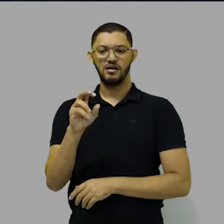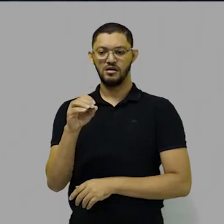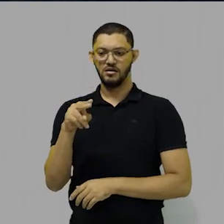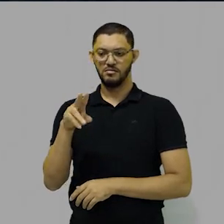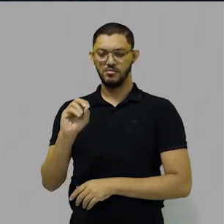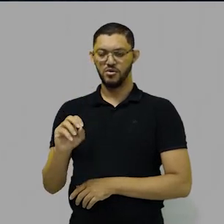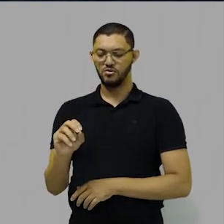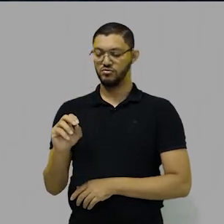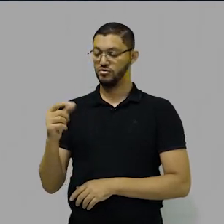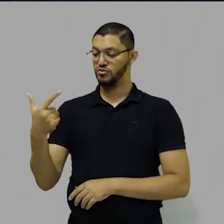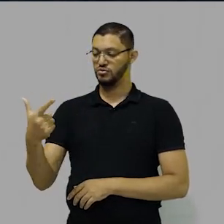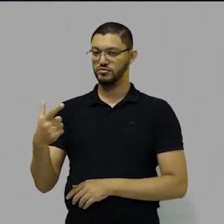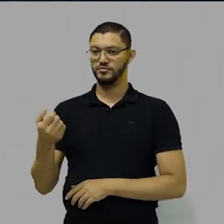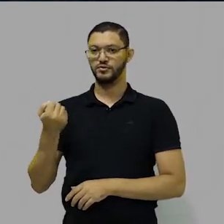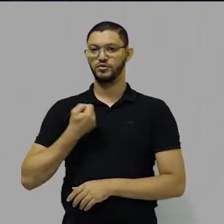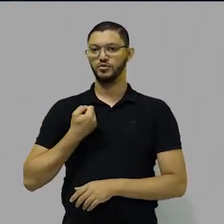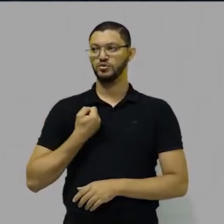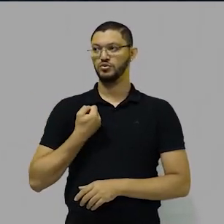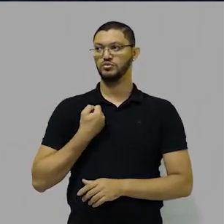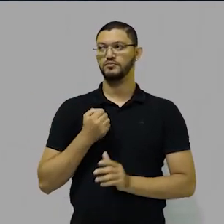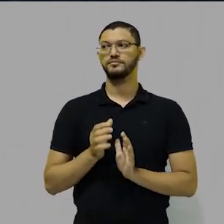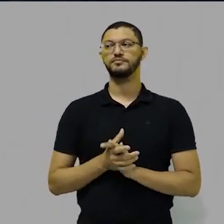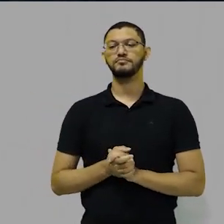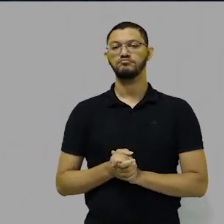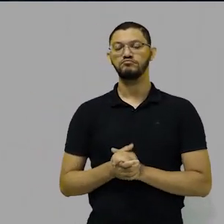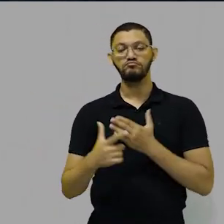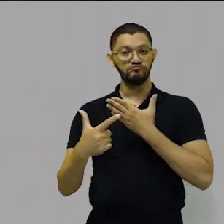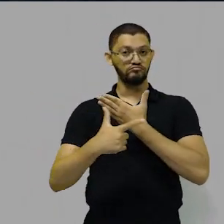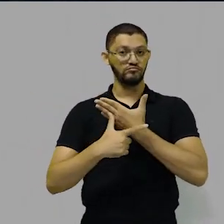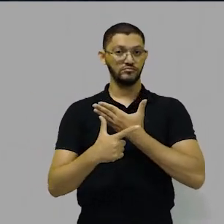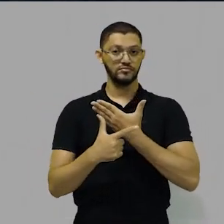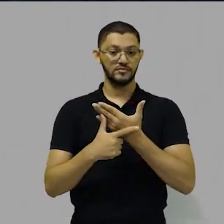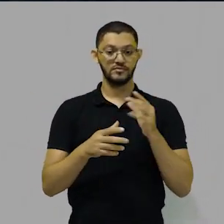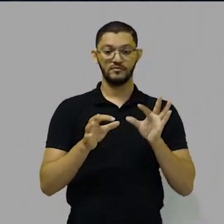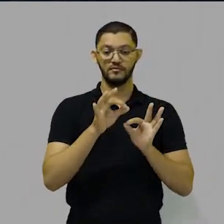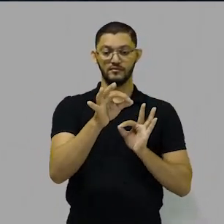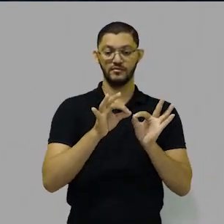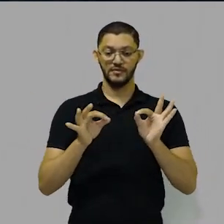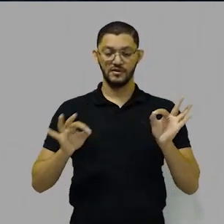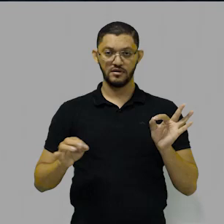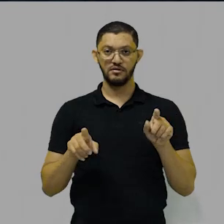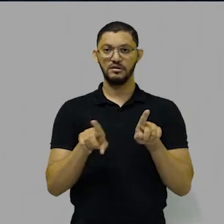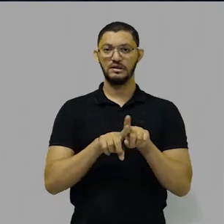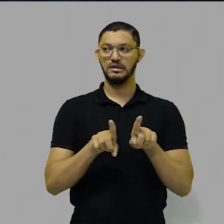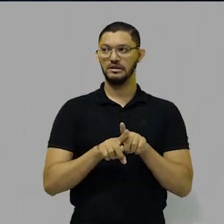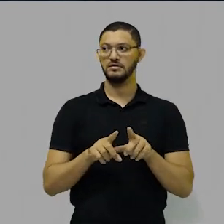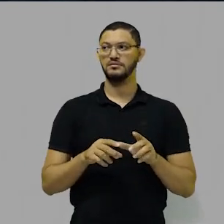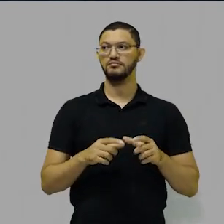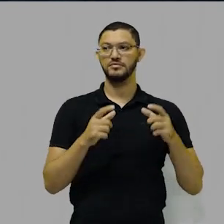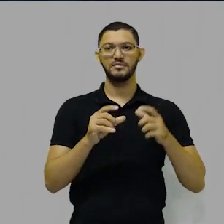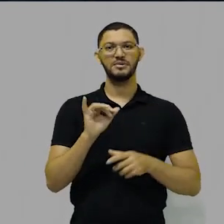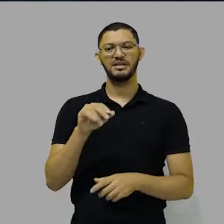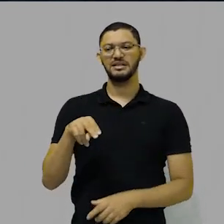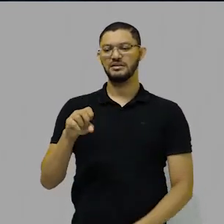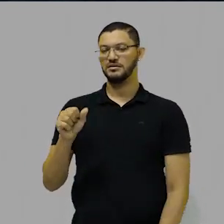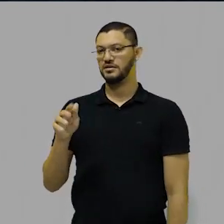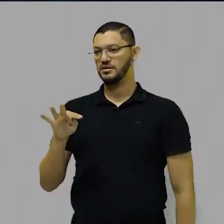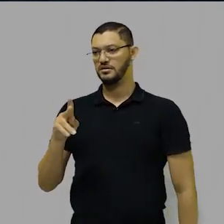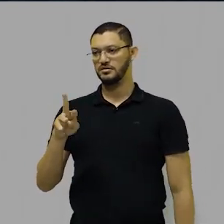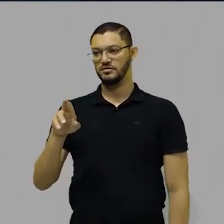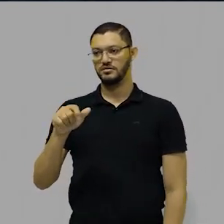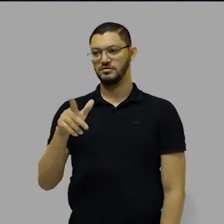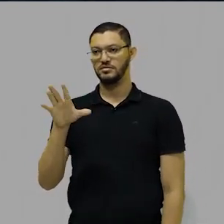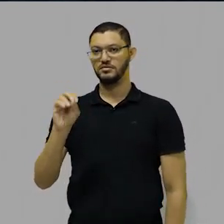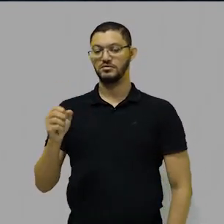Então, o número indica a posição do grupo funcional, posição da ramificação, Posição da insaturação.